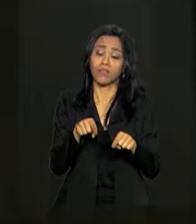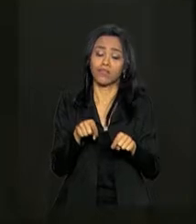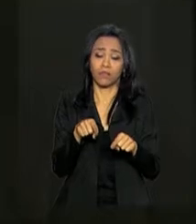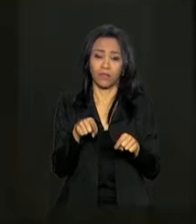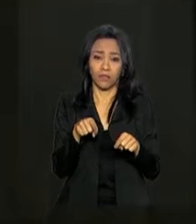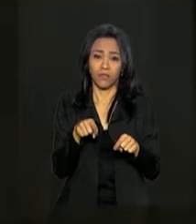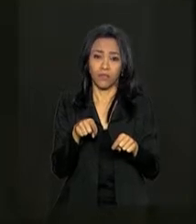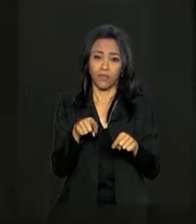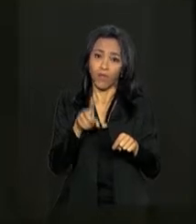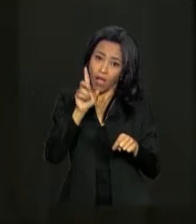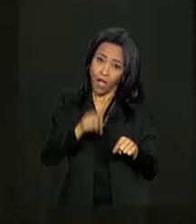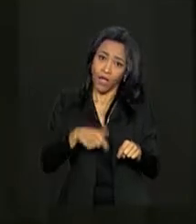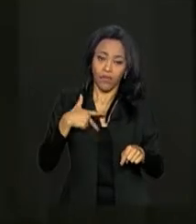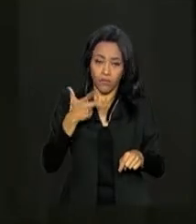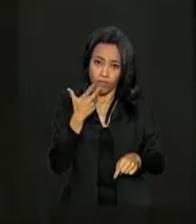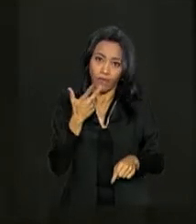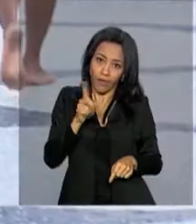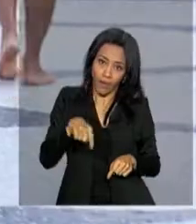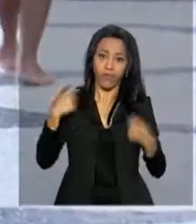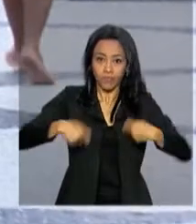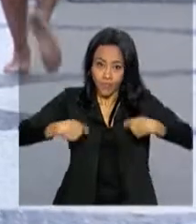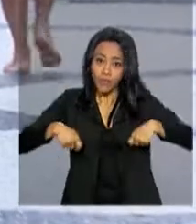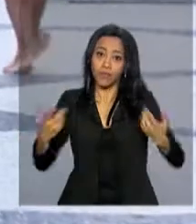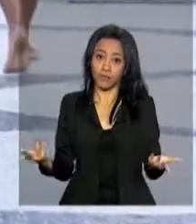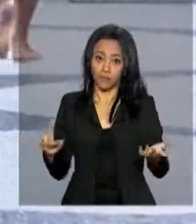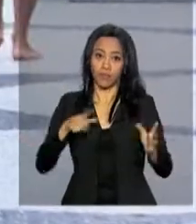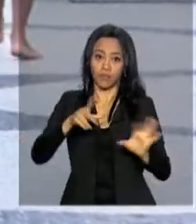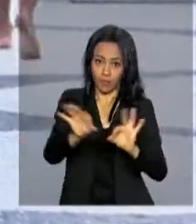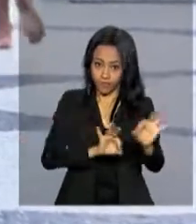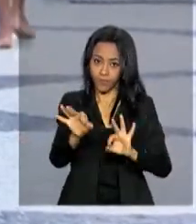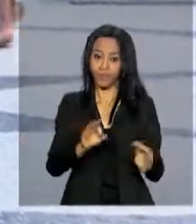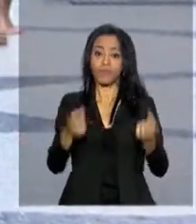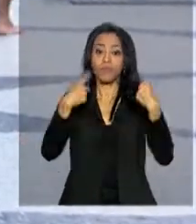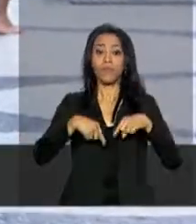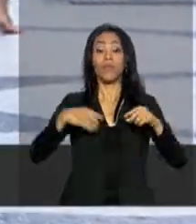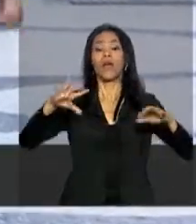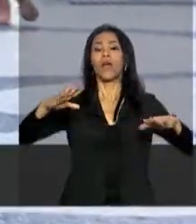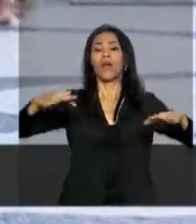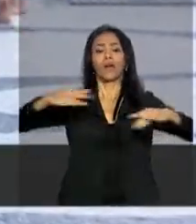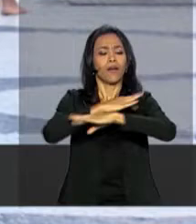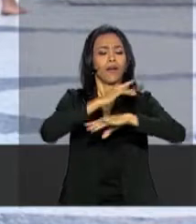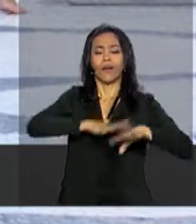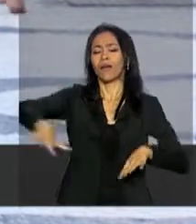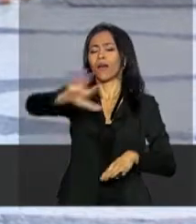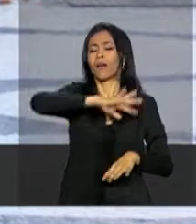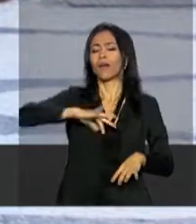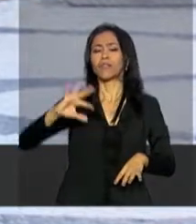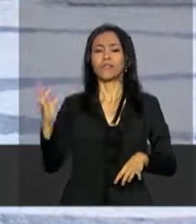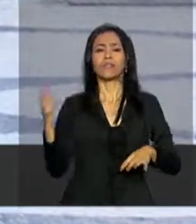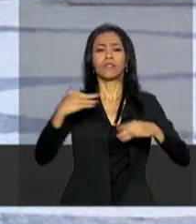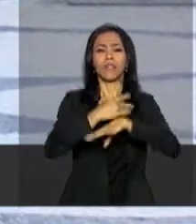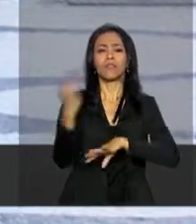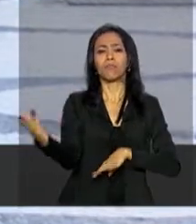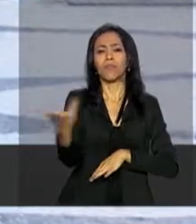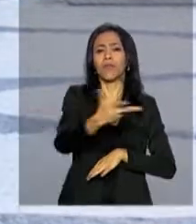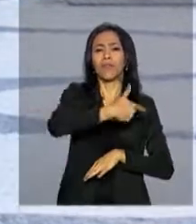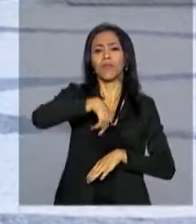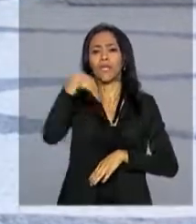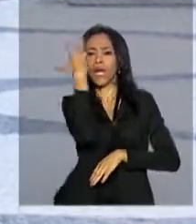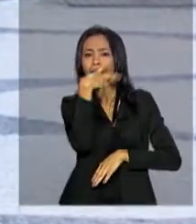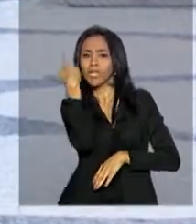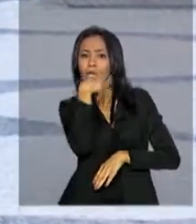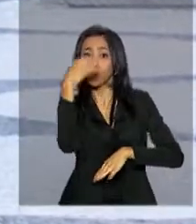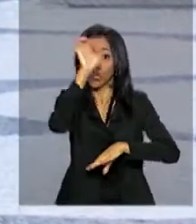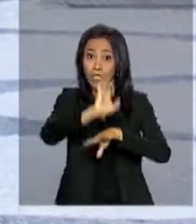autoriza a dizer que ela era necessária. Conhecida como Cidade Maravilhosa e cantada em verso e prosa mundo afora, o Rio de